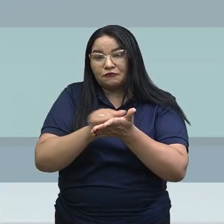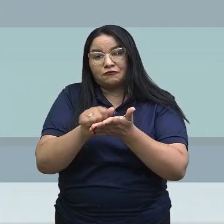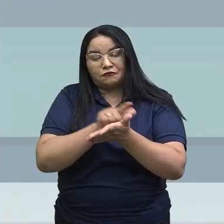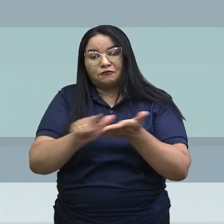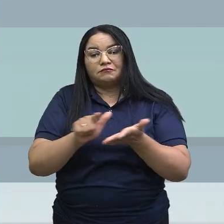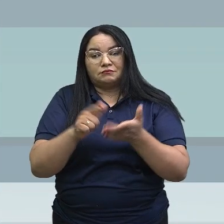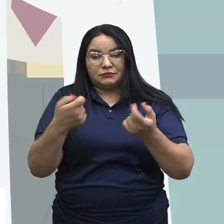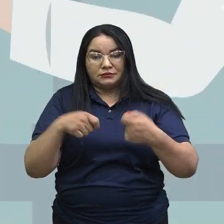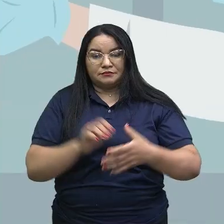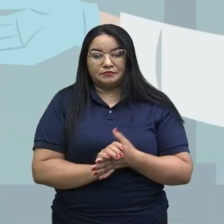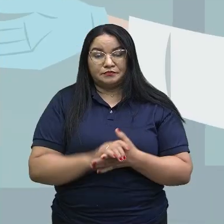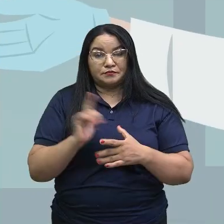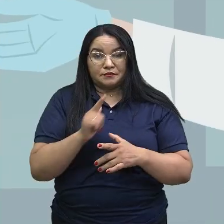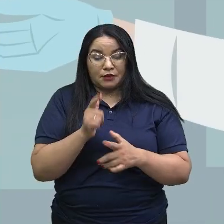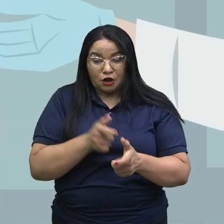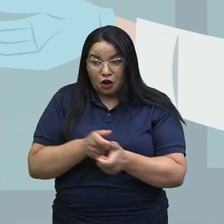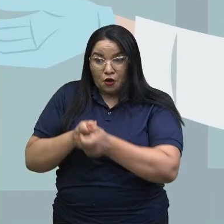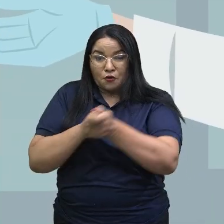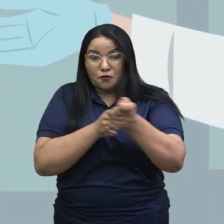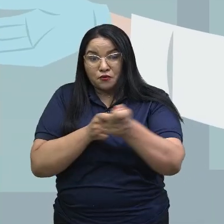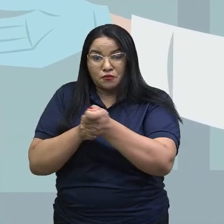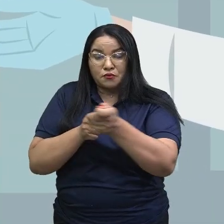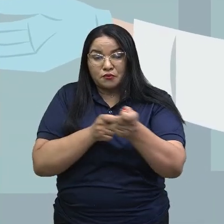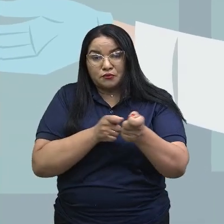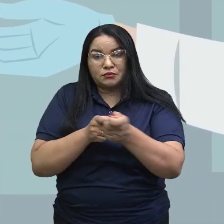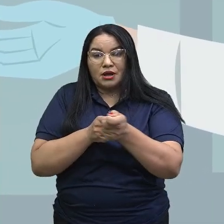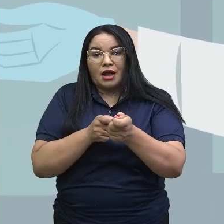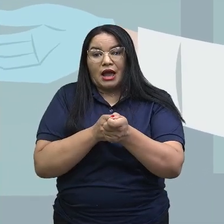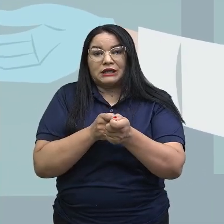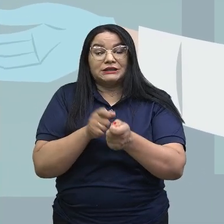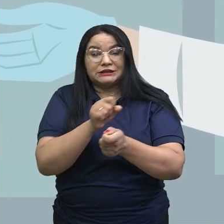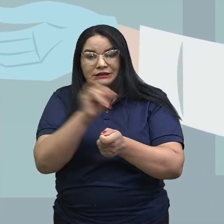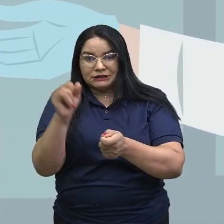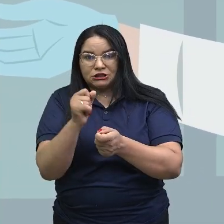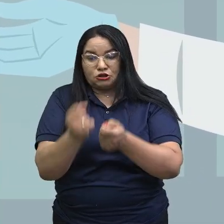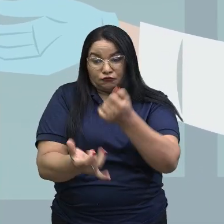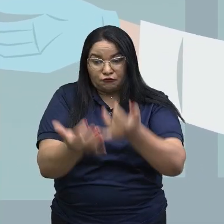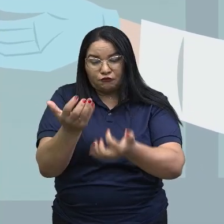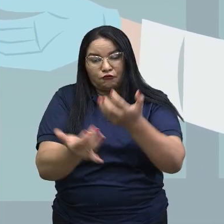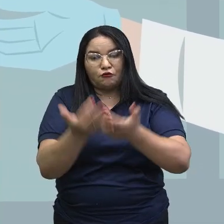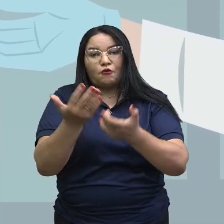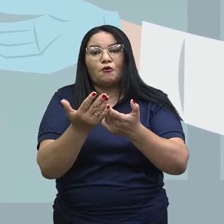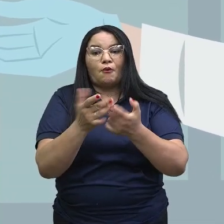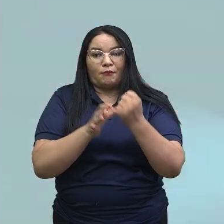O extintor de incêndio é fundamental para conter focos de incêndio com segurança.